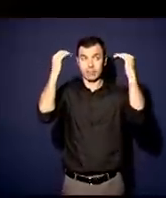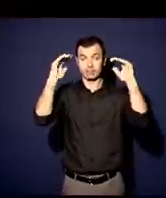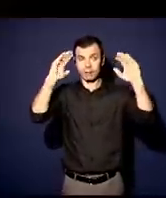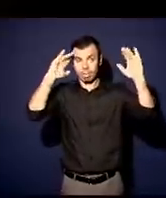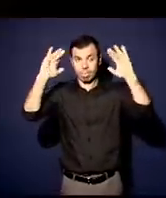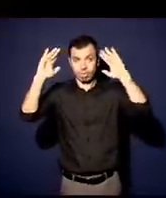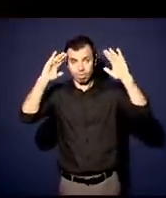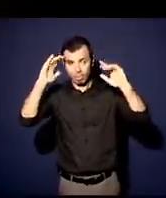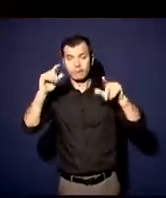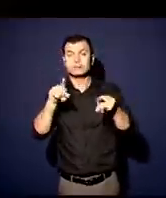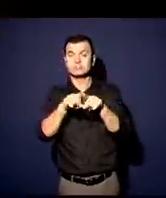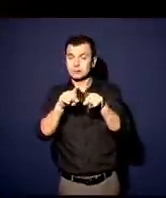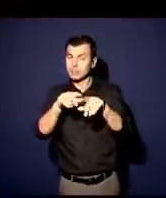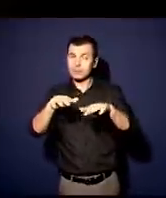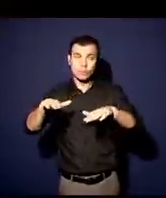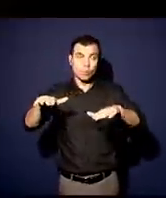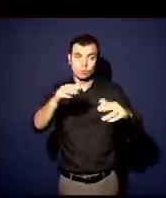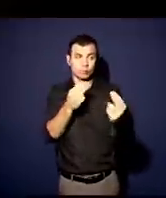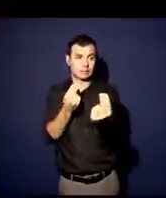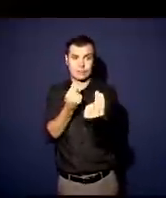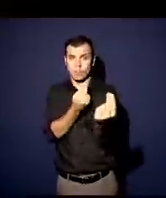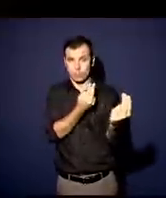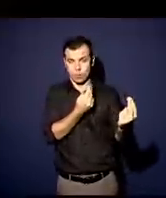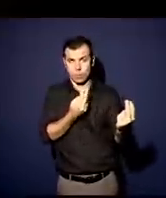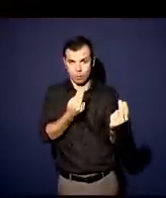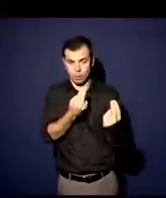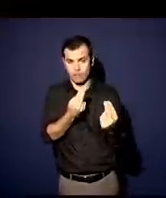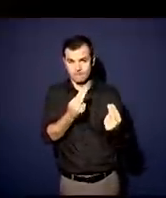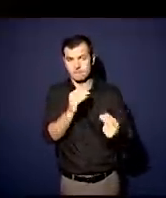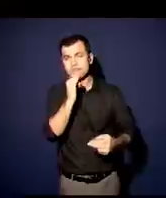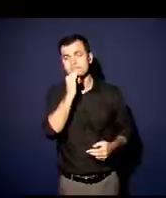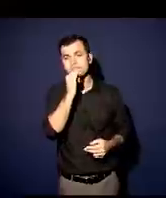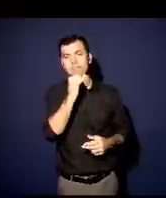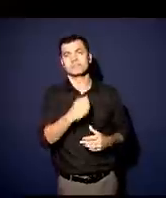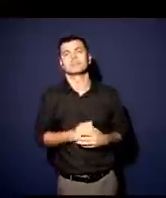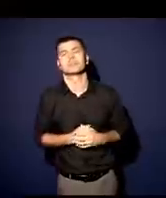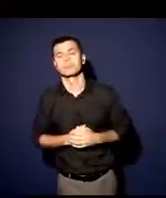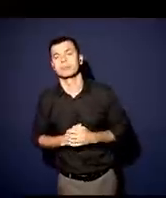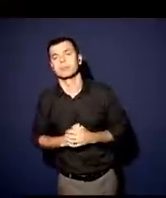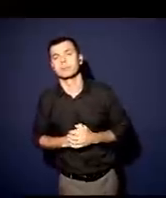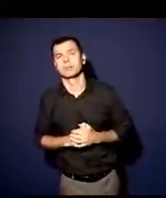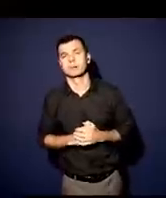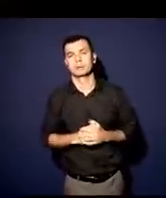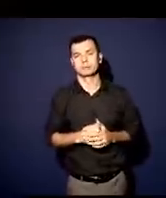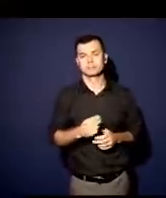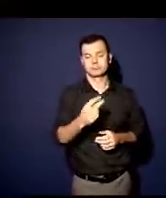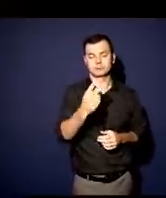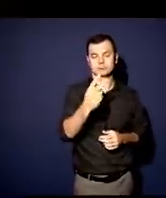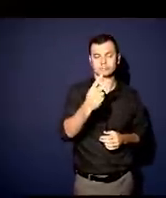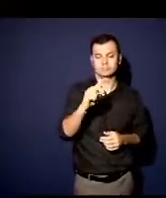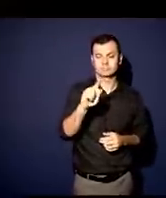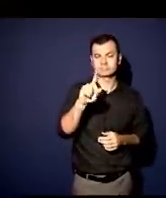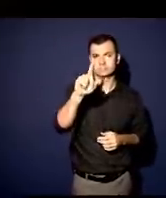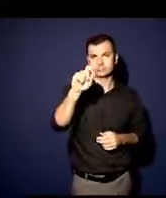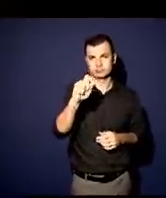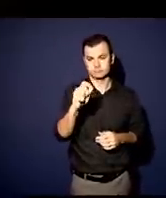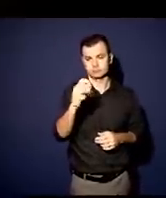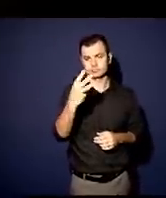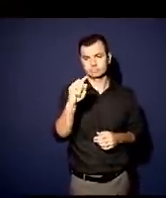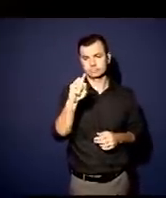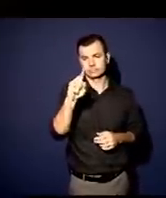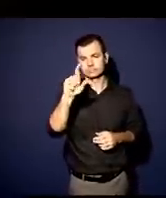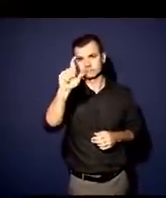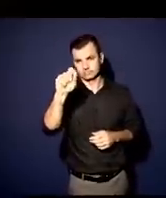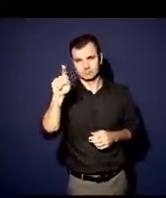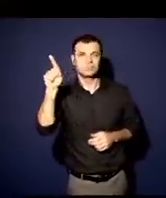na cabeça de todo mundo? Quando eu olho a curva 2 com 10, a curva 3 com 10